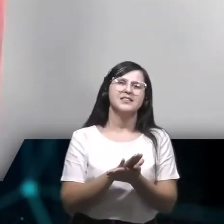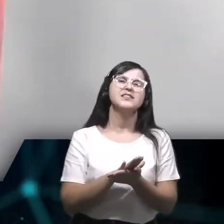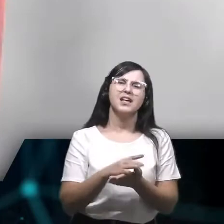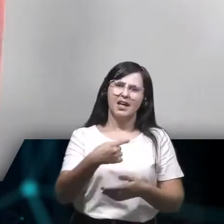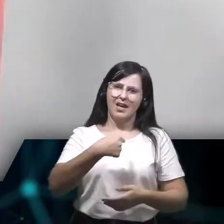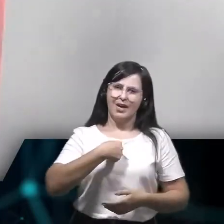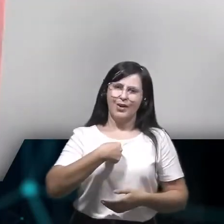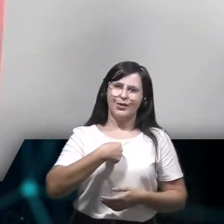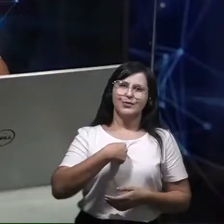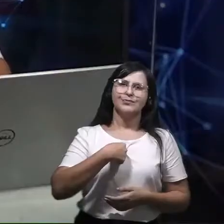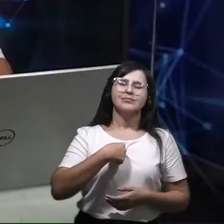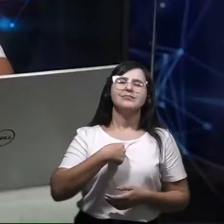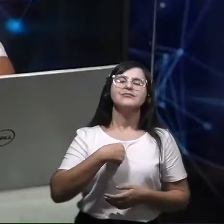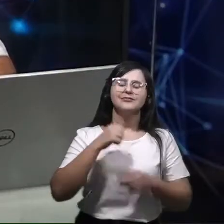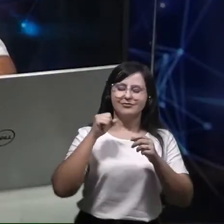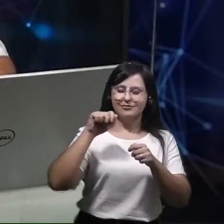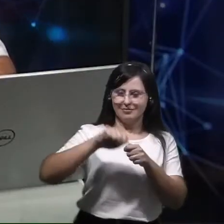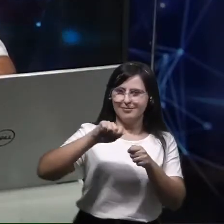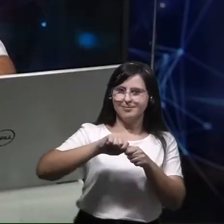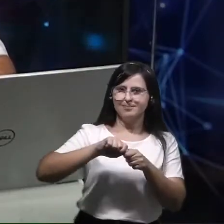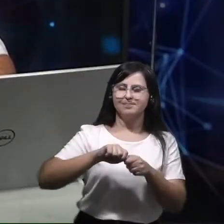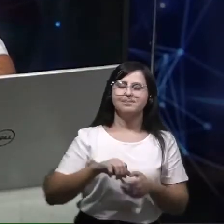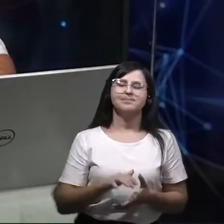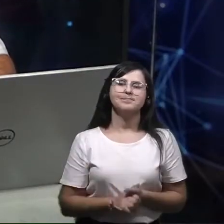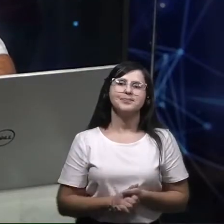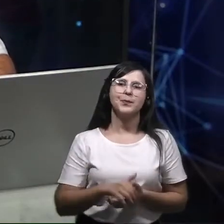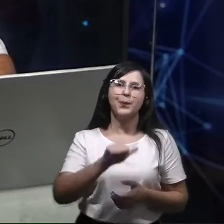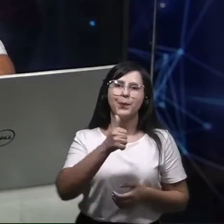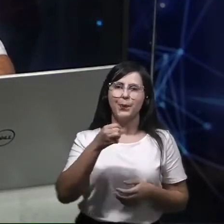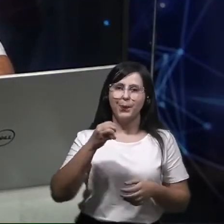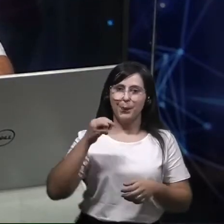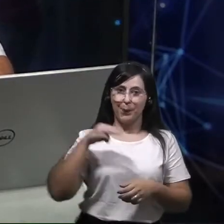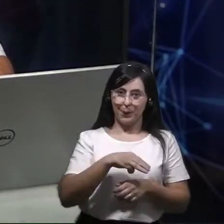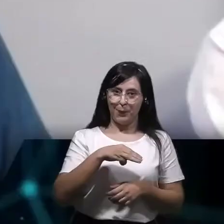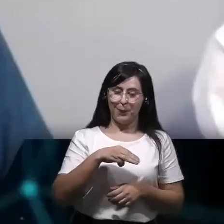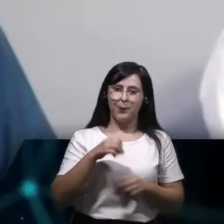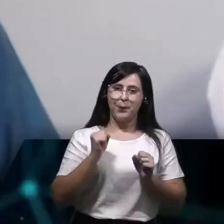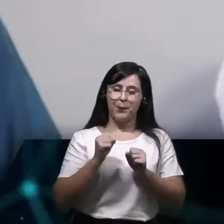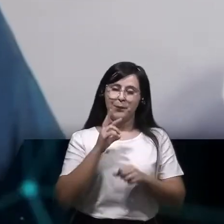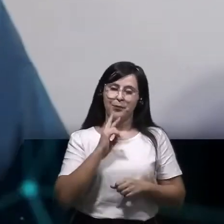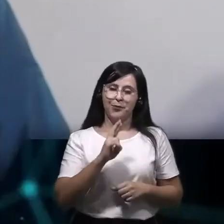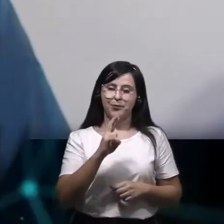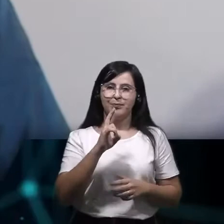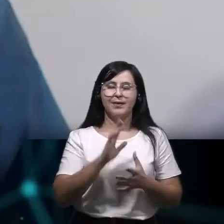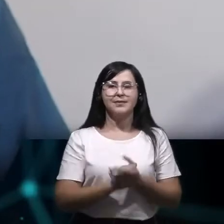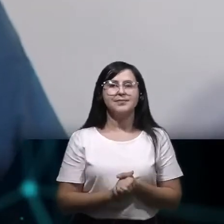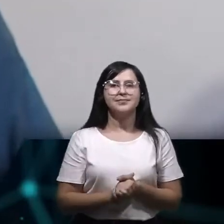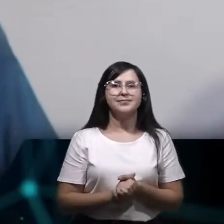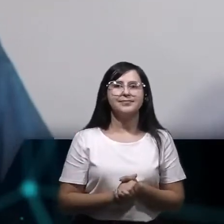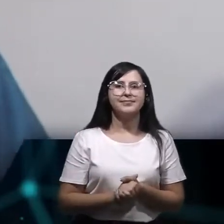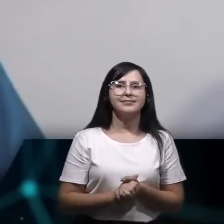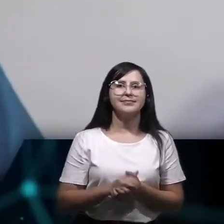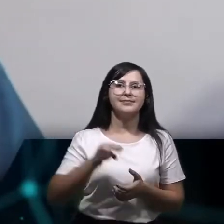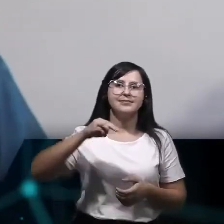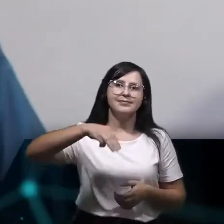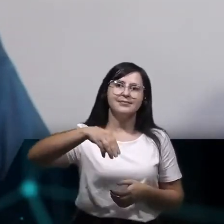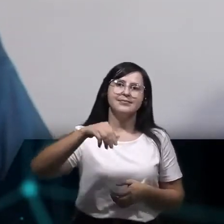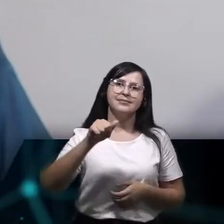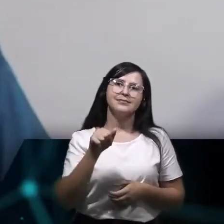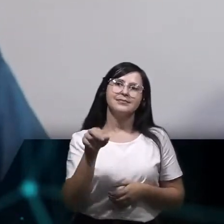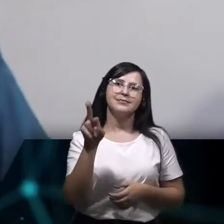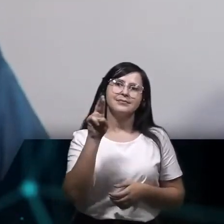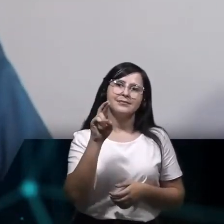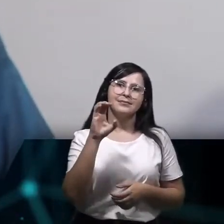do 1º de janeiro, a gente vai fazer. Um minuto para a tréplica. O candidato Marcel está de